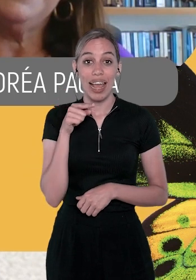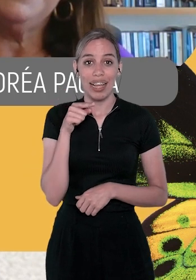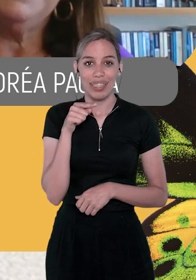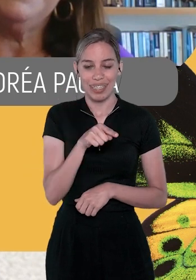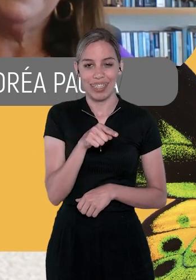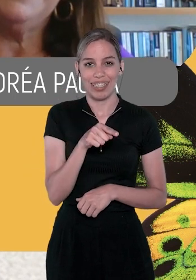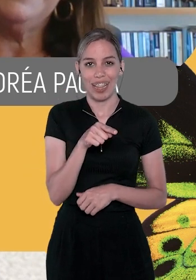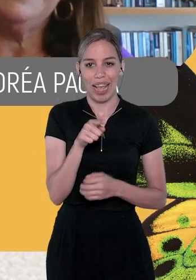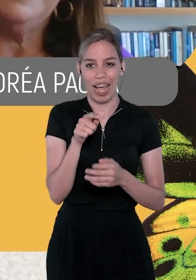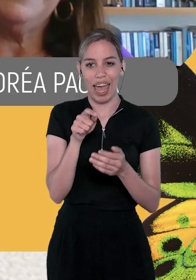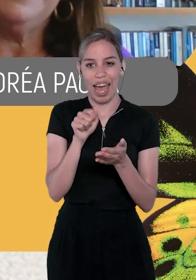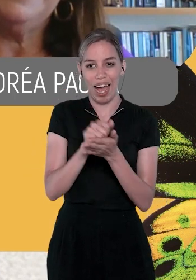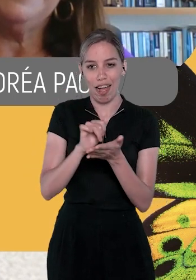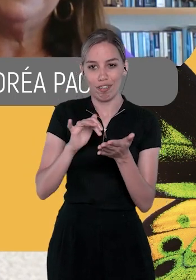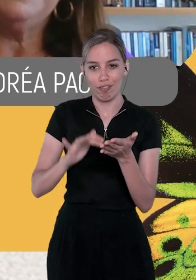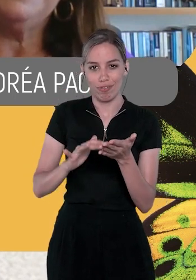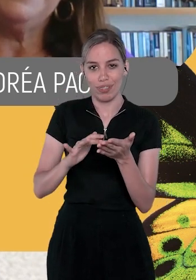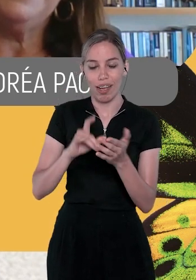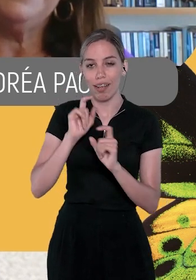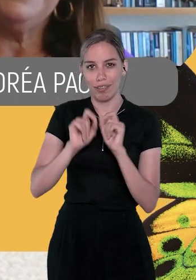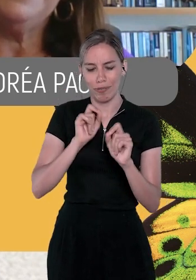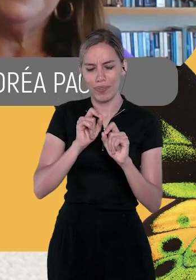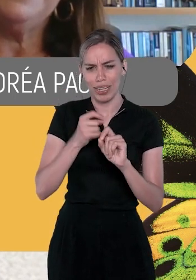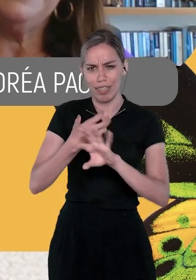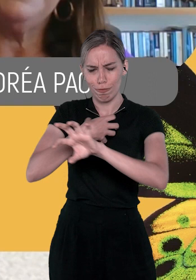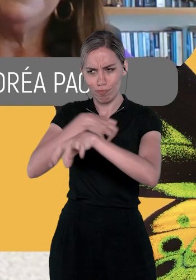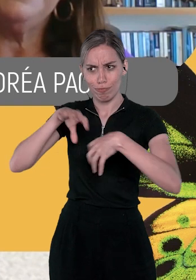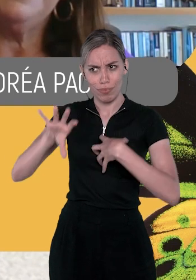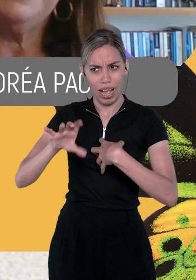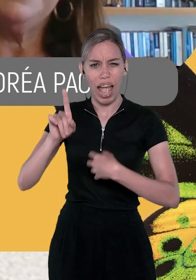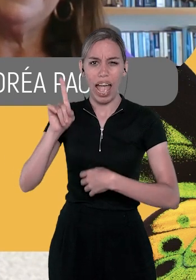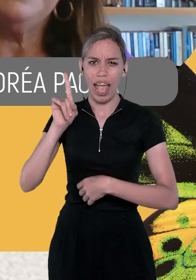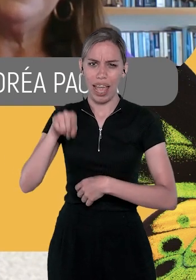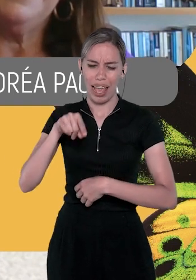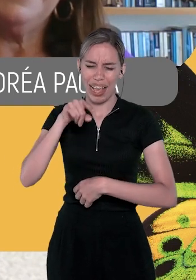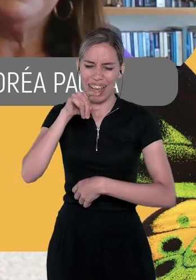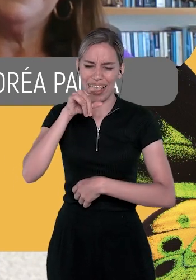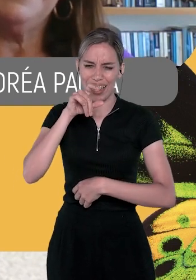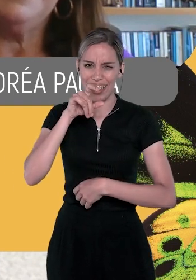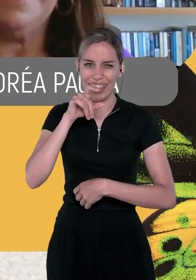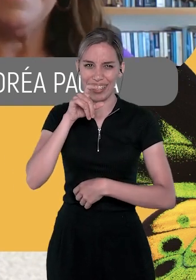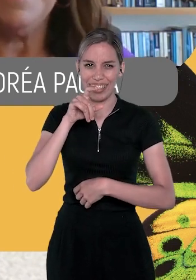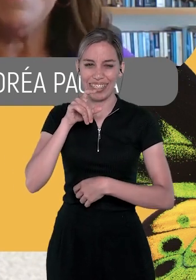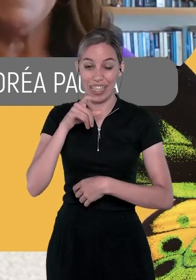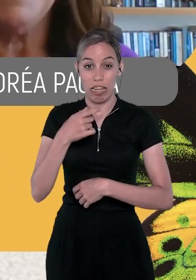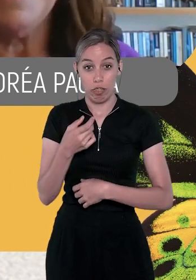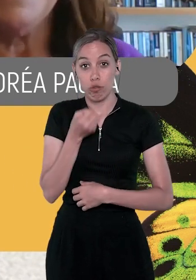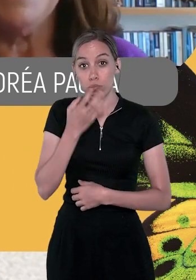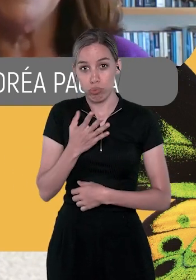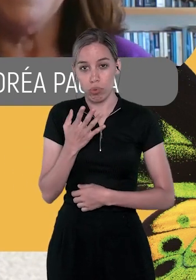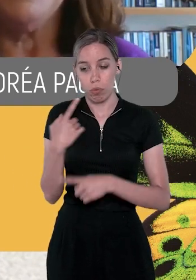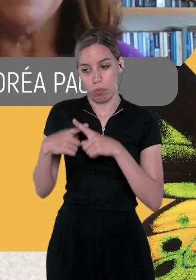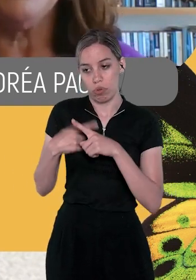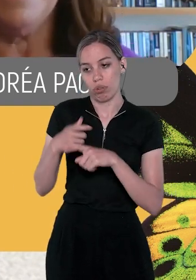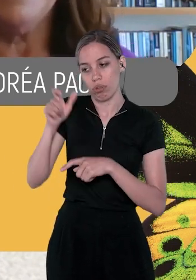de empatia com os personagens, de fato, é uma coisa muito verdadeira. Eles conversam